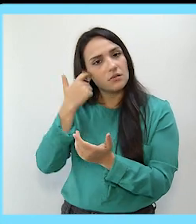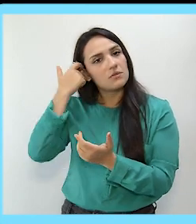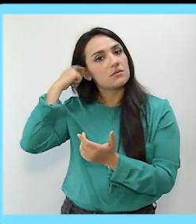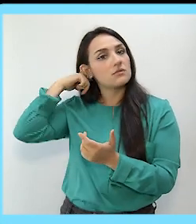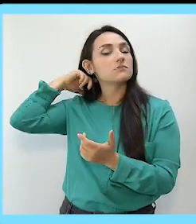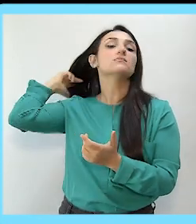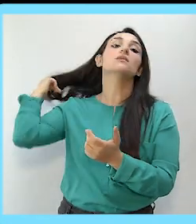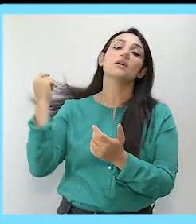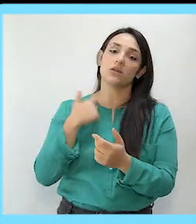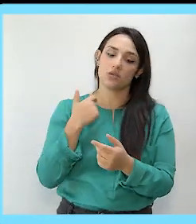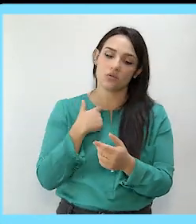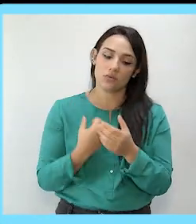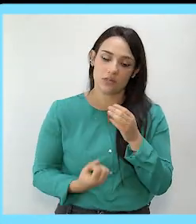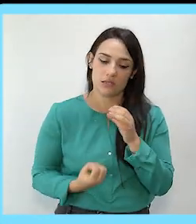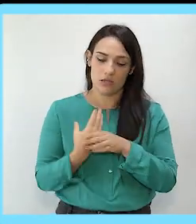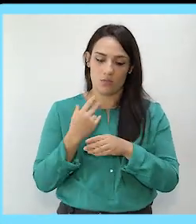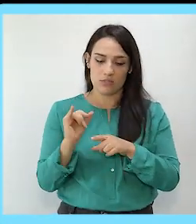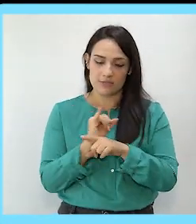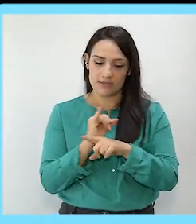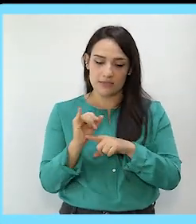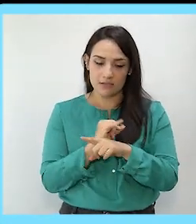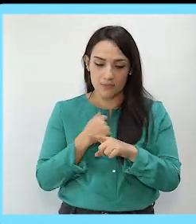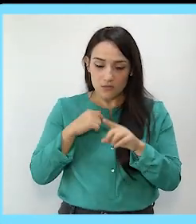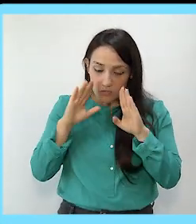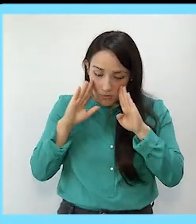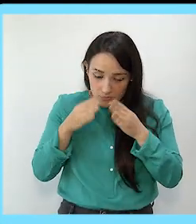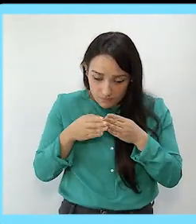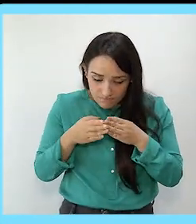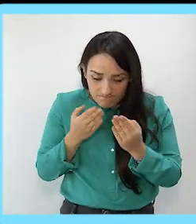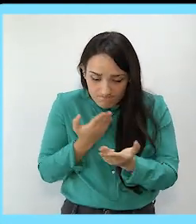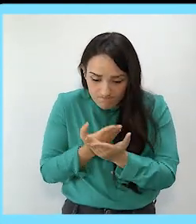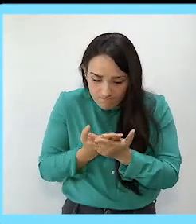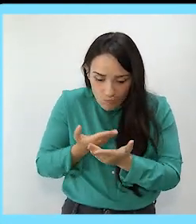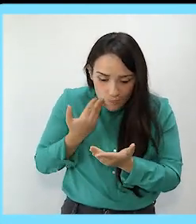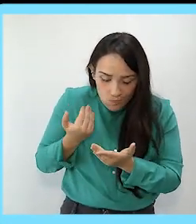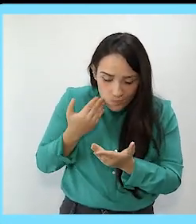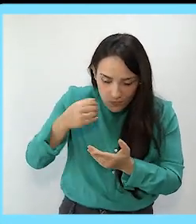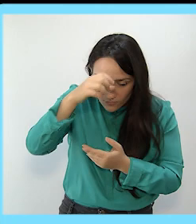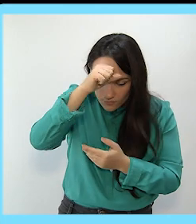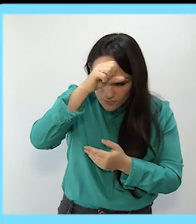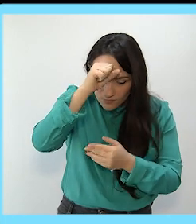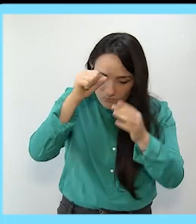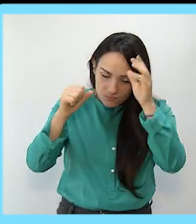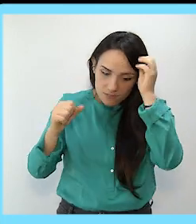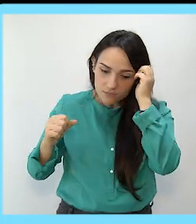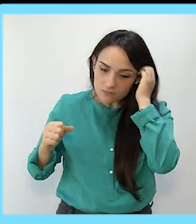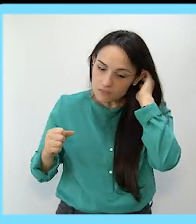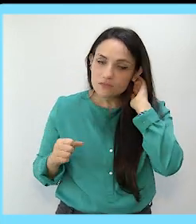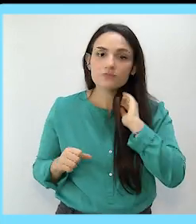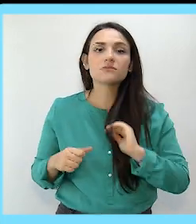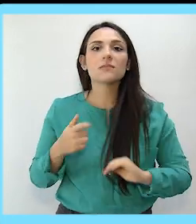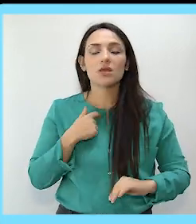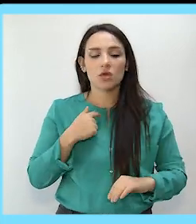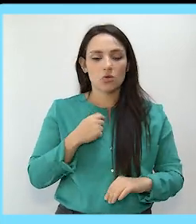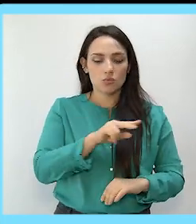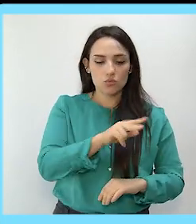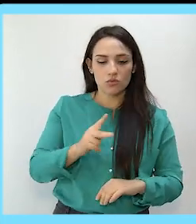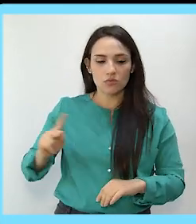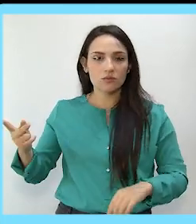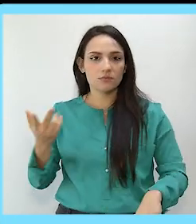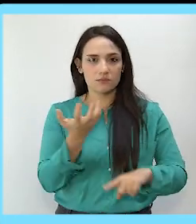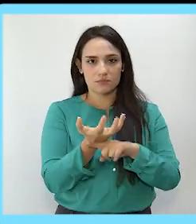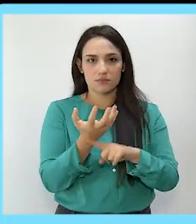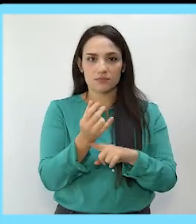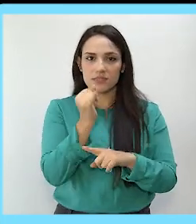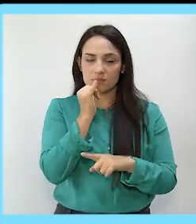manter atenta, né? E o nível de concentração e aprendizado sempre alto, eu intercalava as matérias. Então,